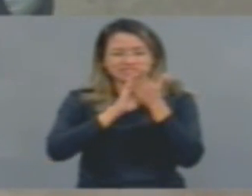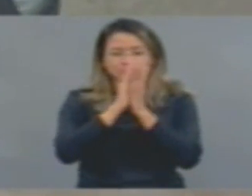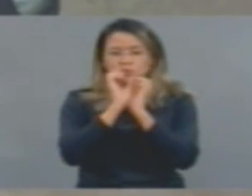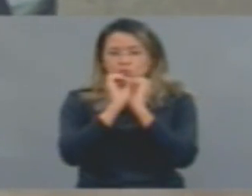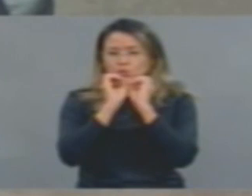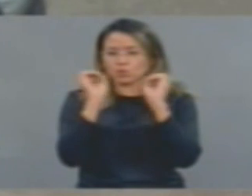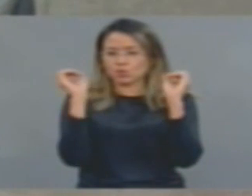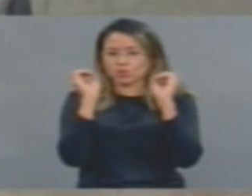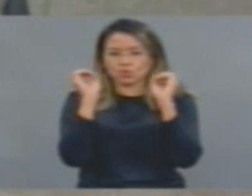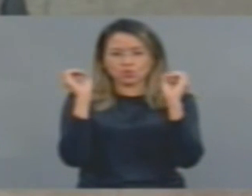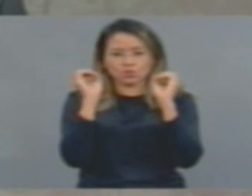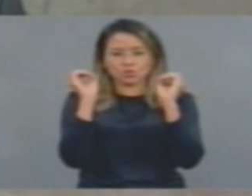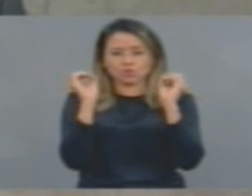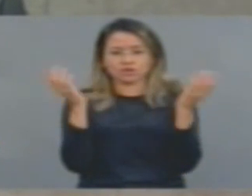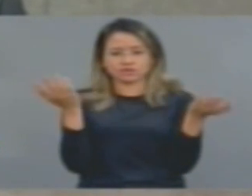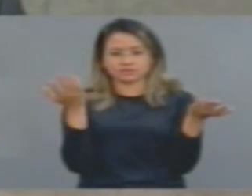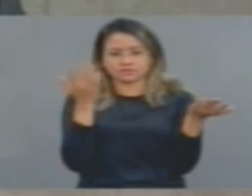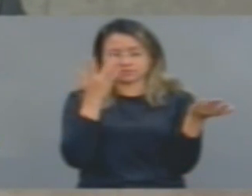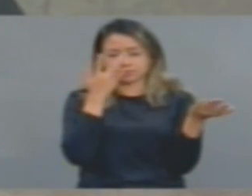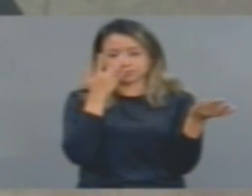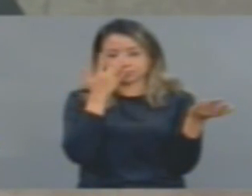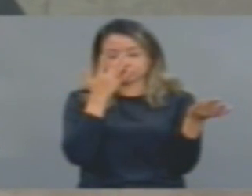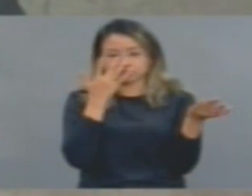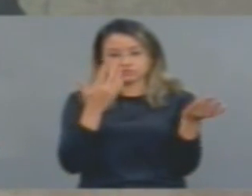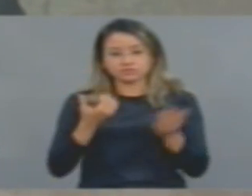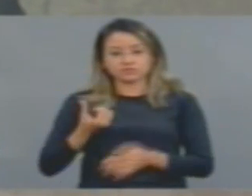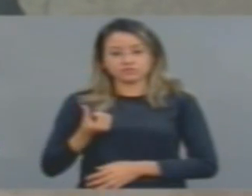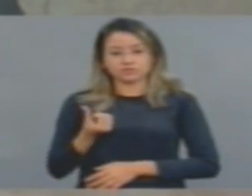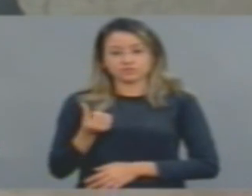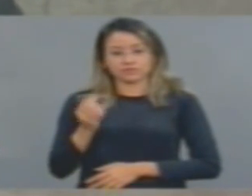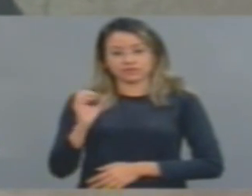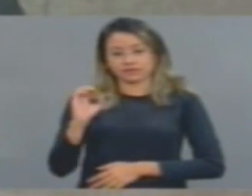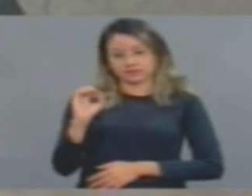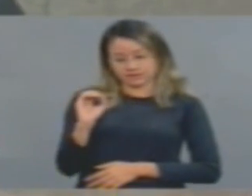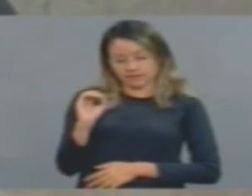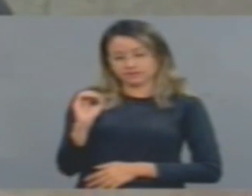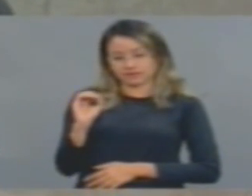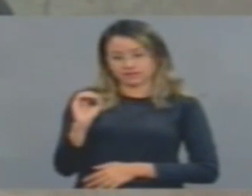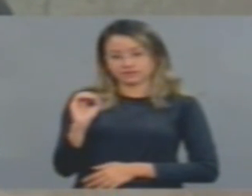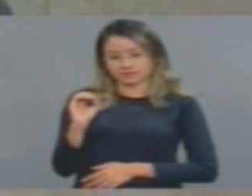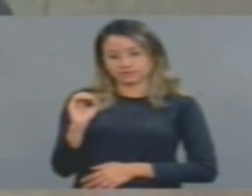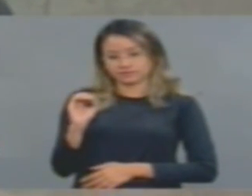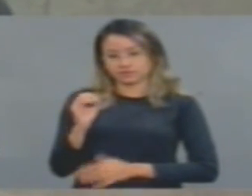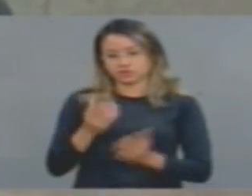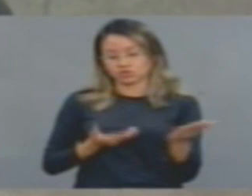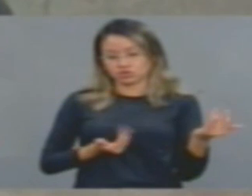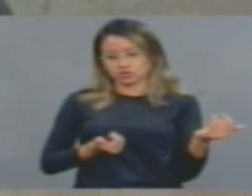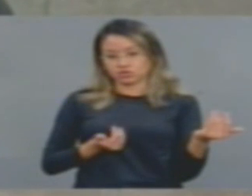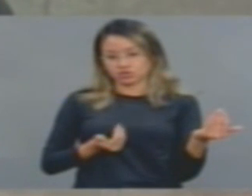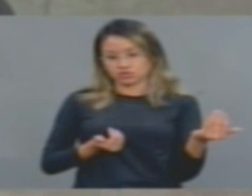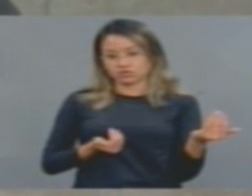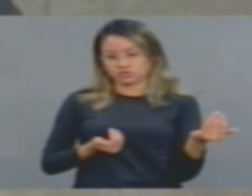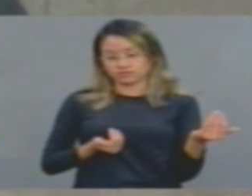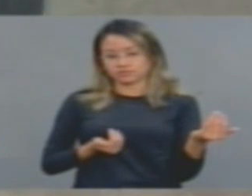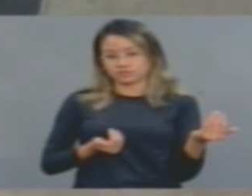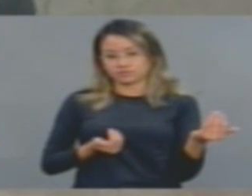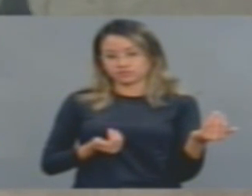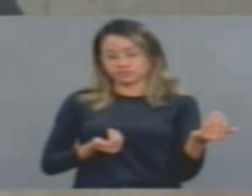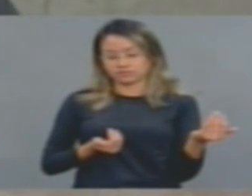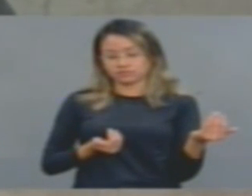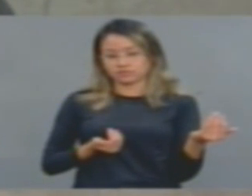abrigo para abrigar, né, o pleonasmo, 60 jovens, 60 meninos, chega a